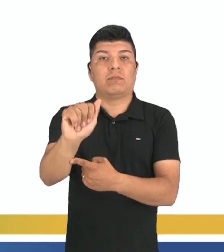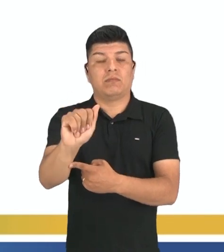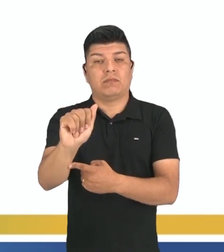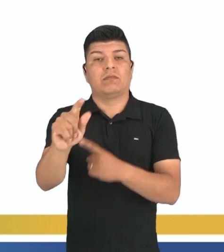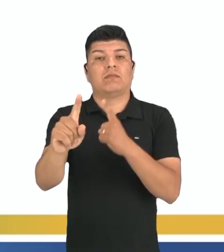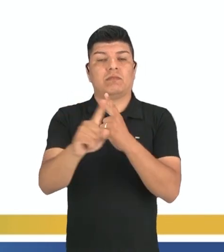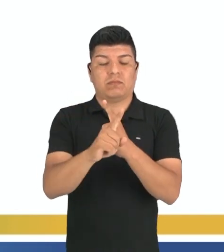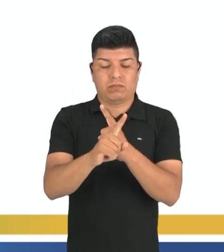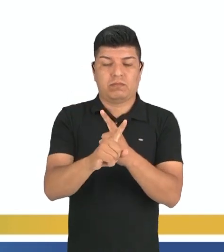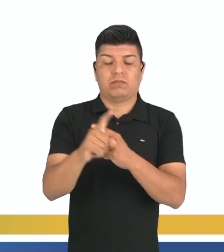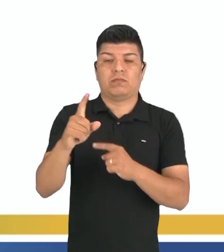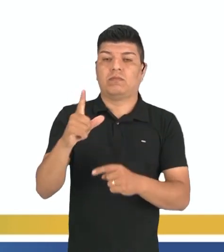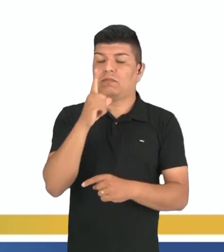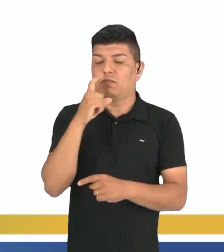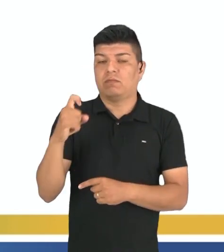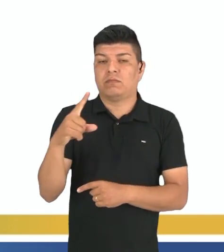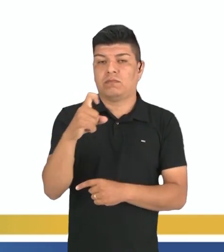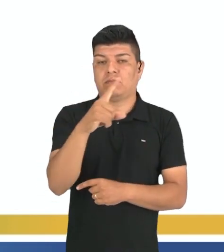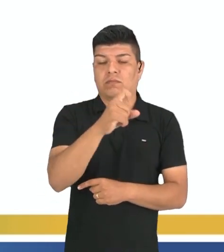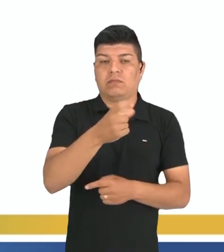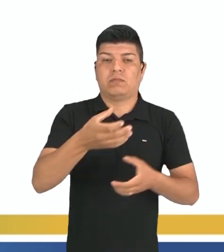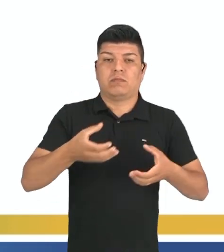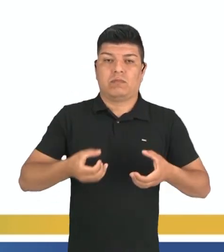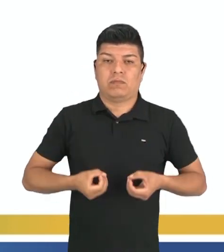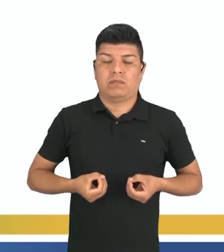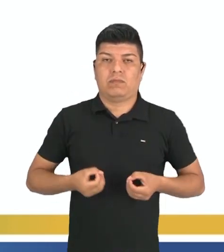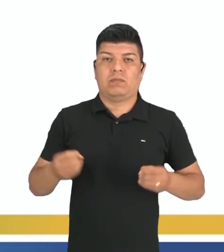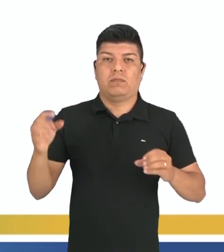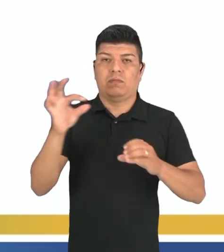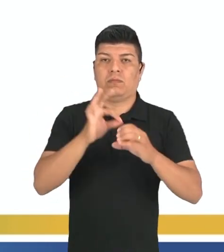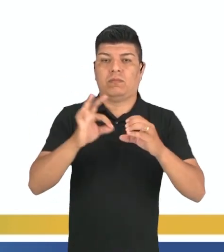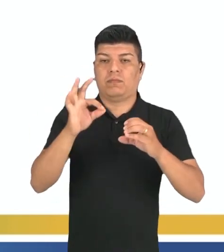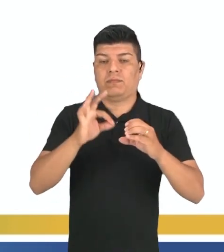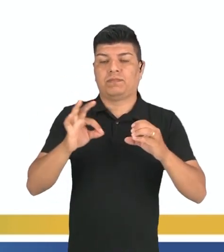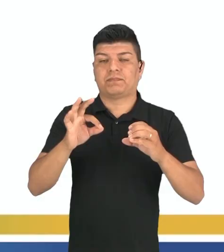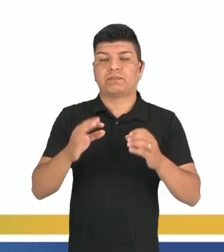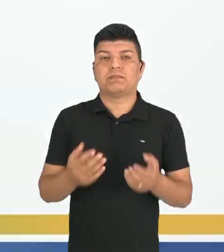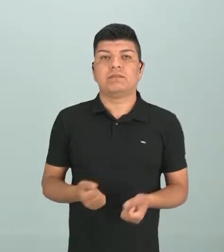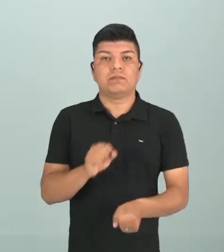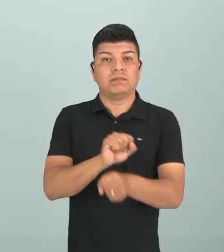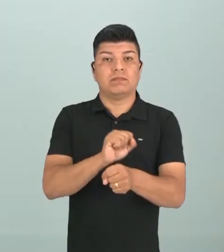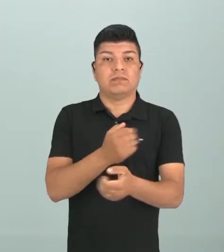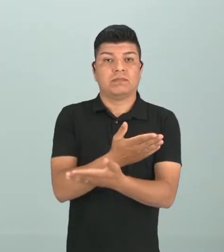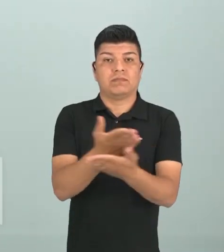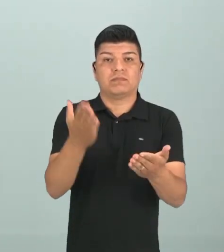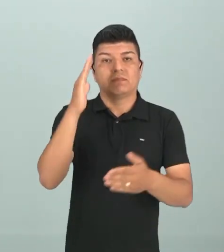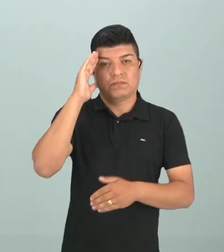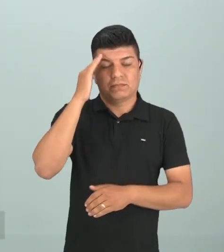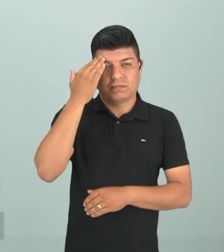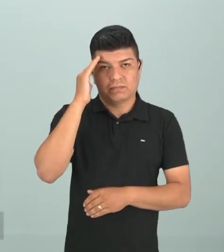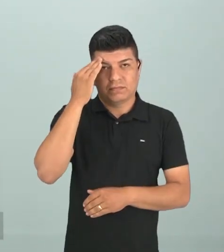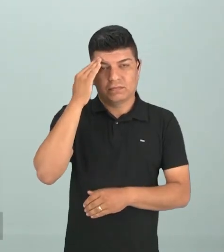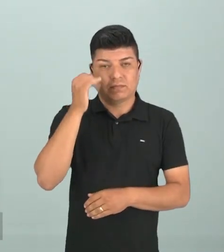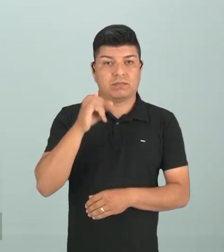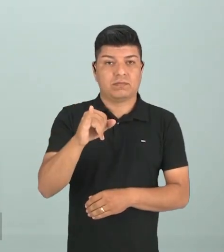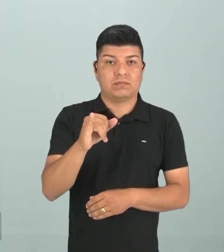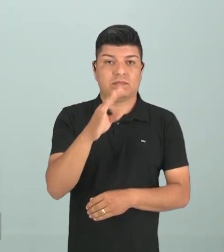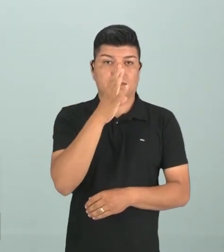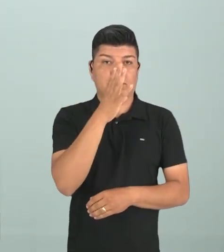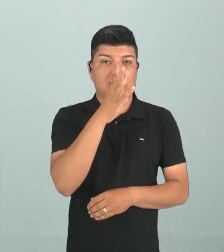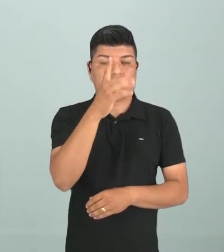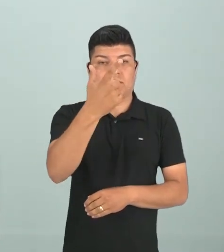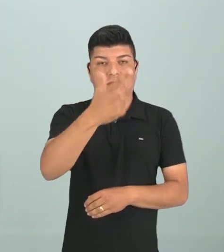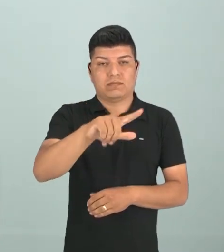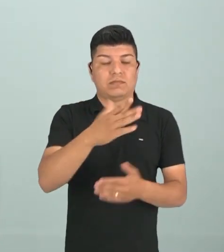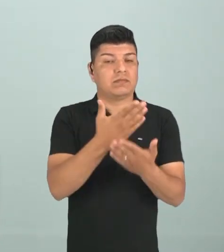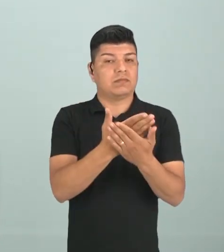encontro do espermatozoide com o ovócito. Bom, pessoal, eu espero que vocês tenham compreendido. Se vocês quiserem assistir